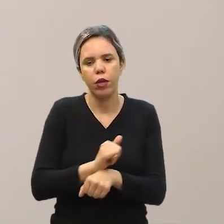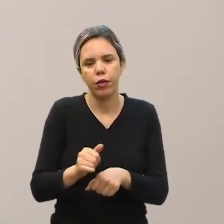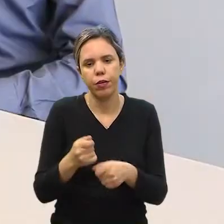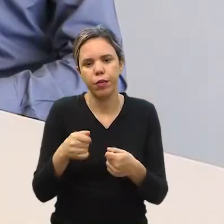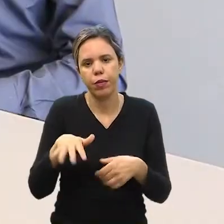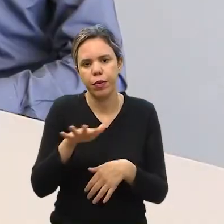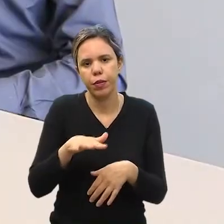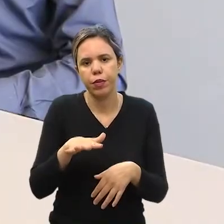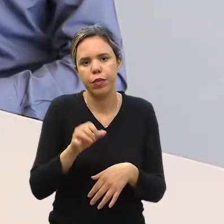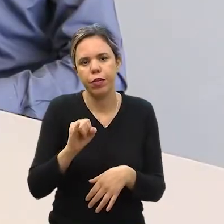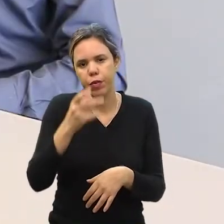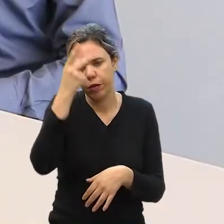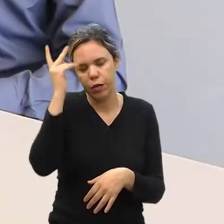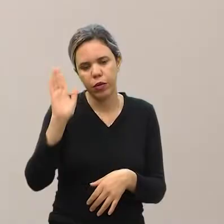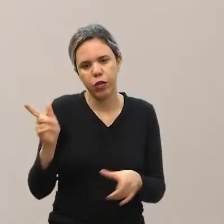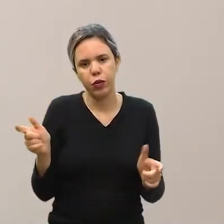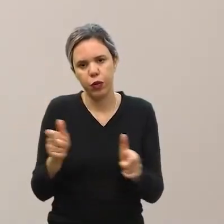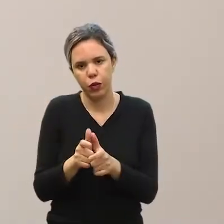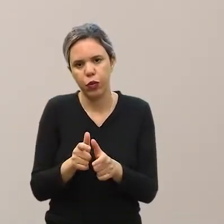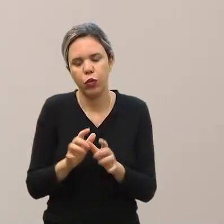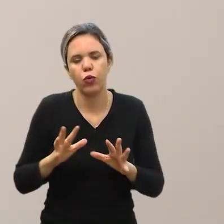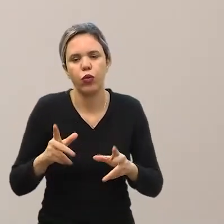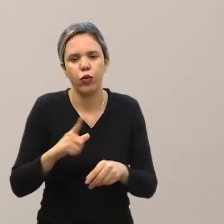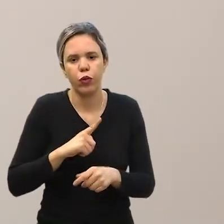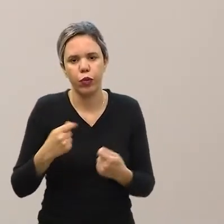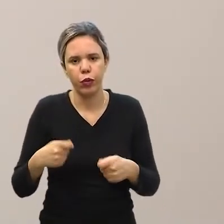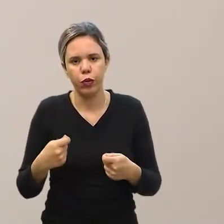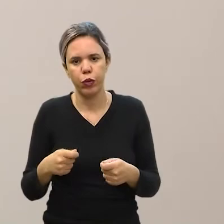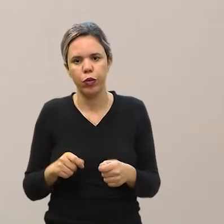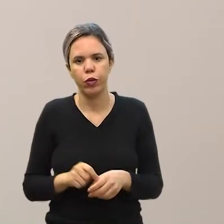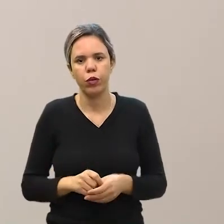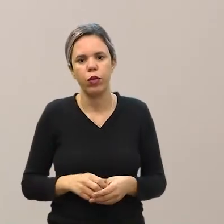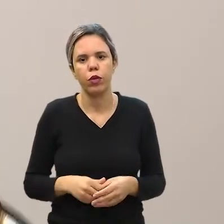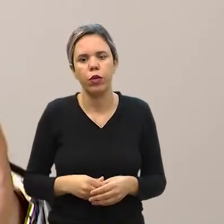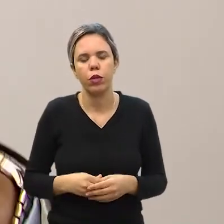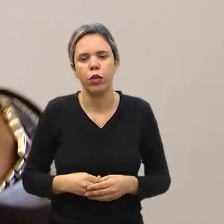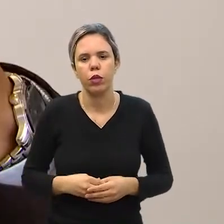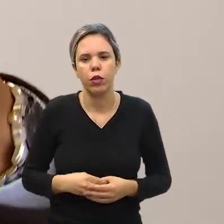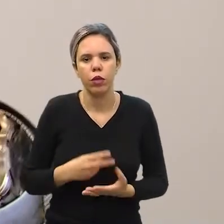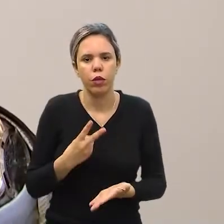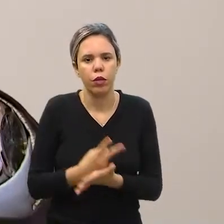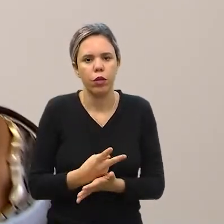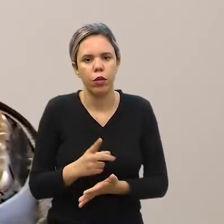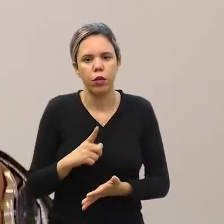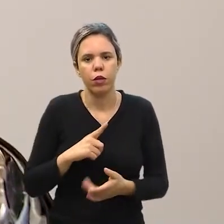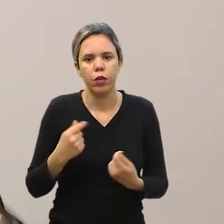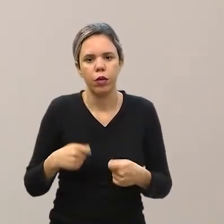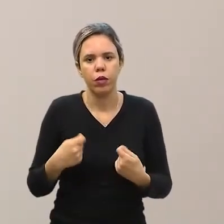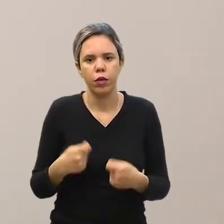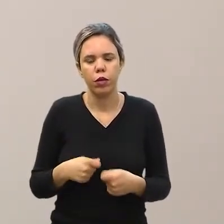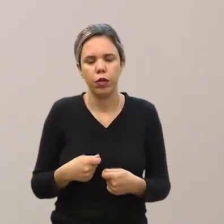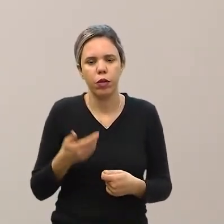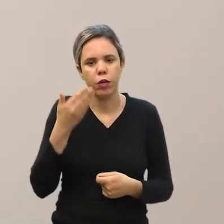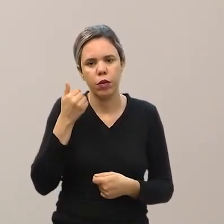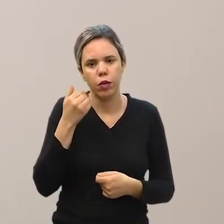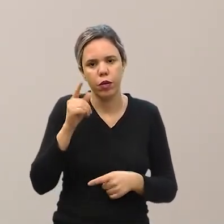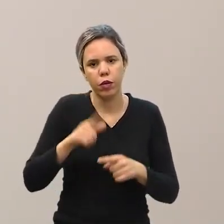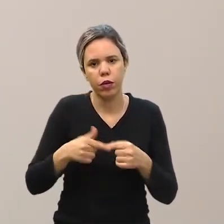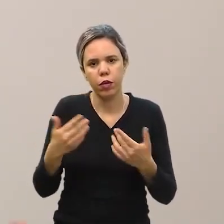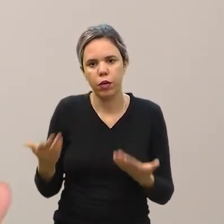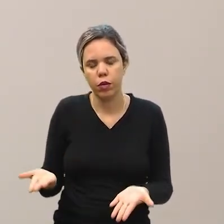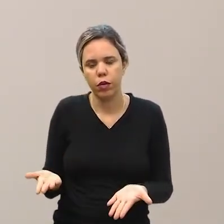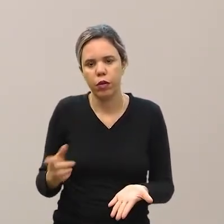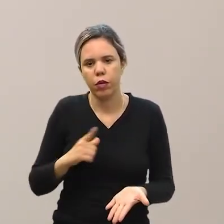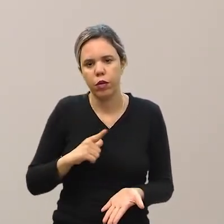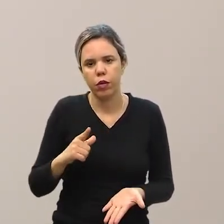cenário? Se a pessoa já reduziu tudo o que ela precisava reduzir e mesmo assim ela precisa adquirir aquele bem,